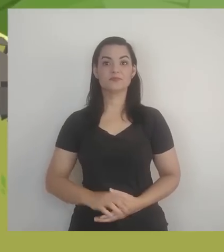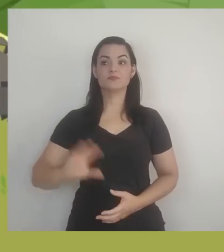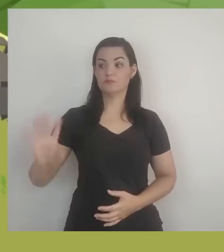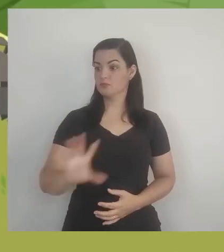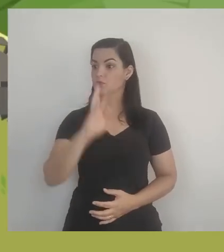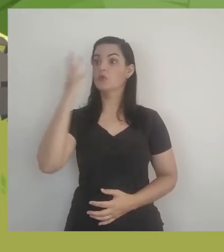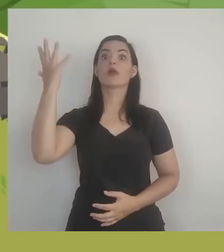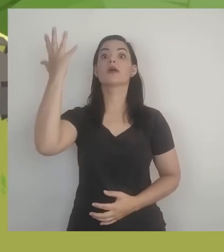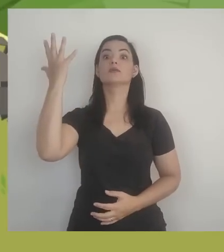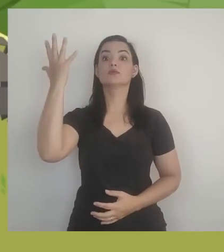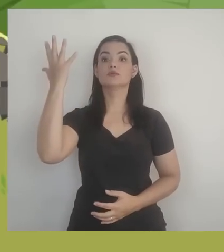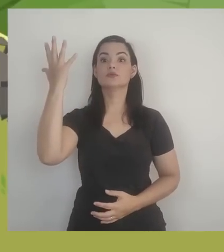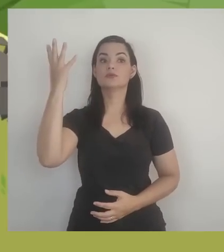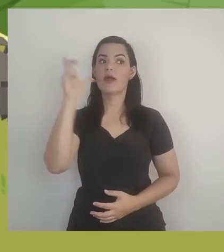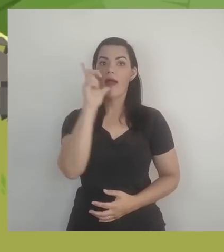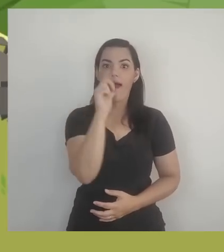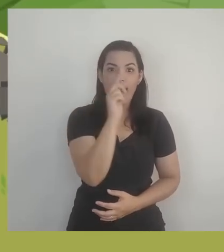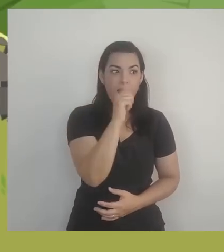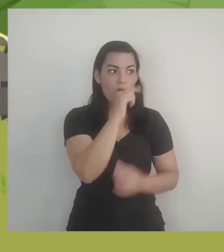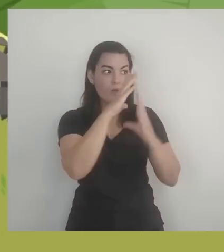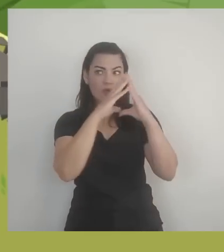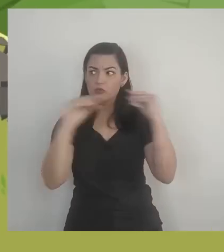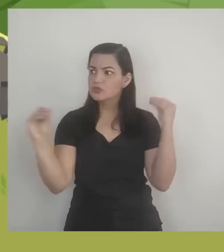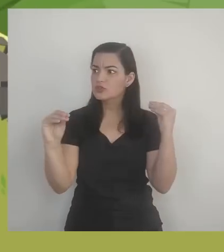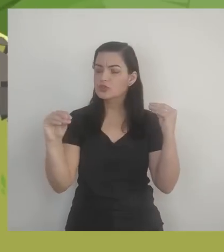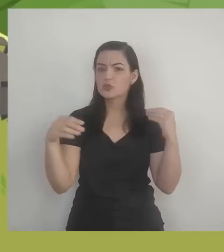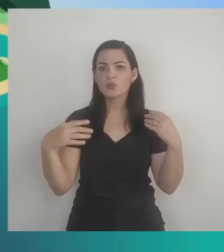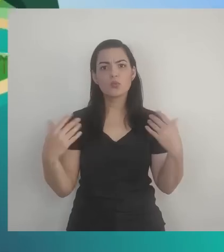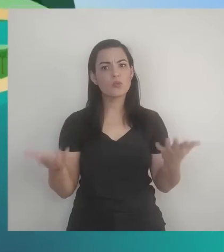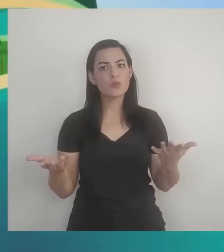é. O caso da água que fugiu.